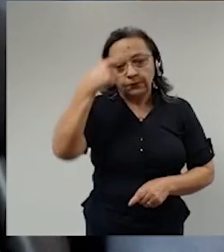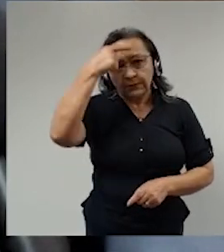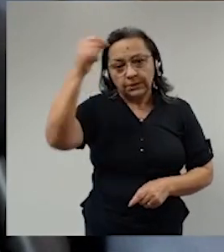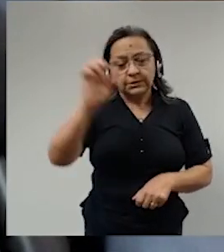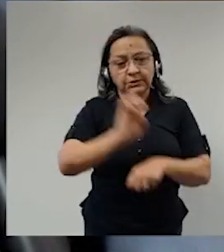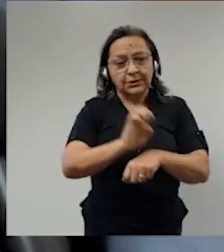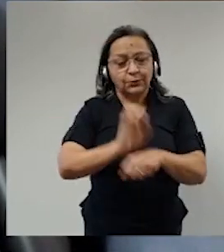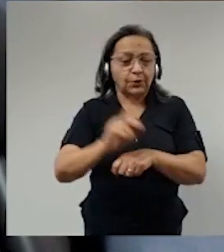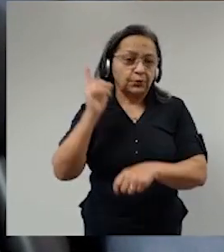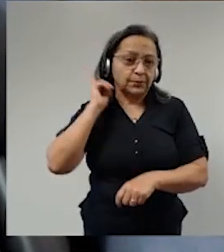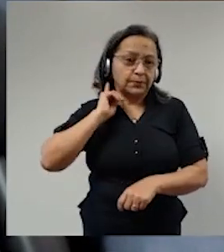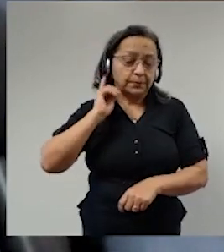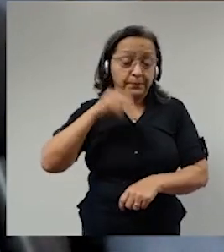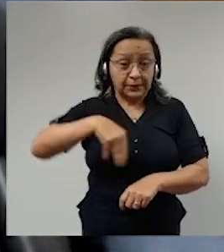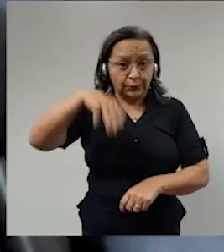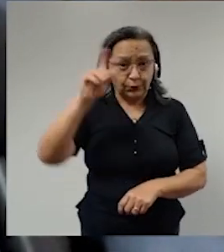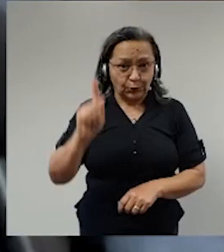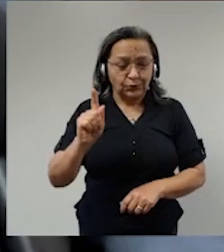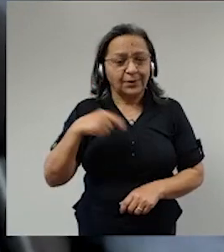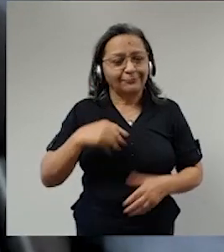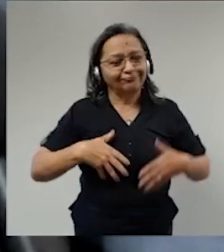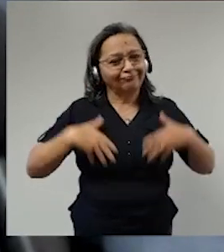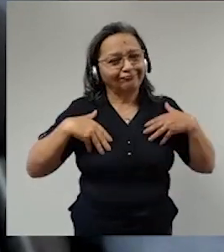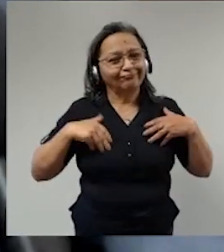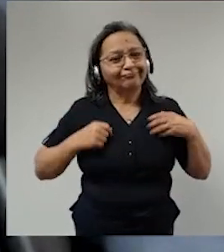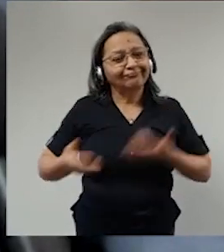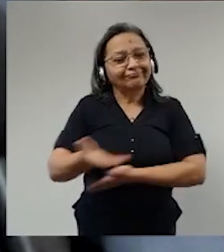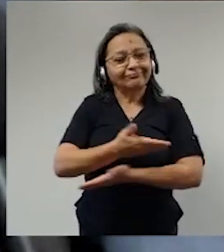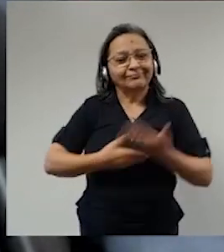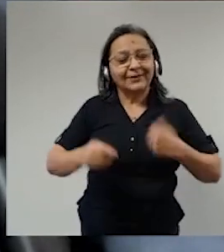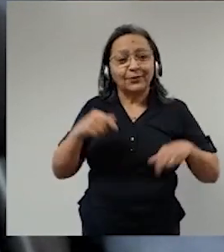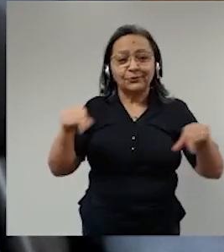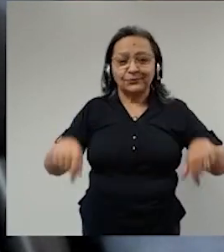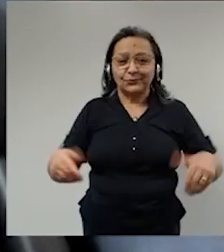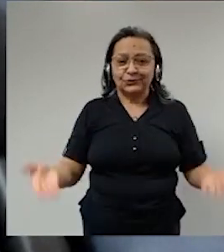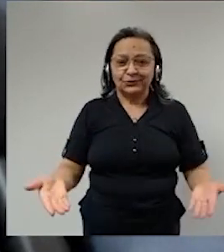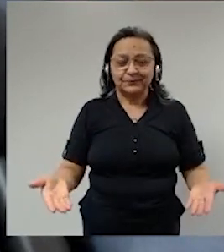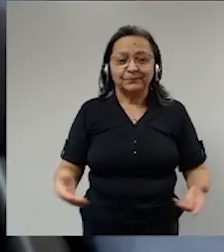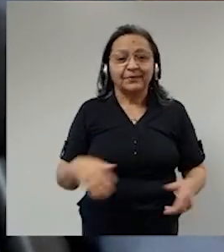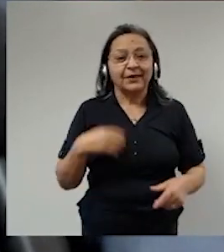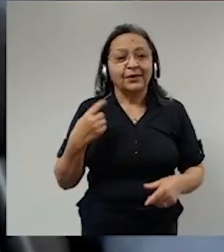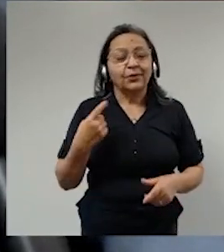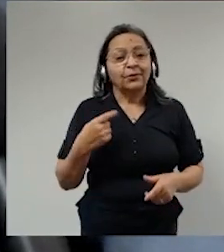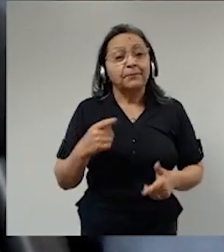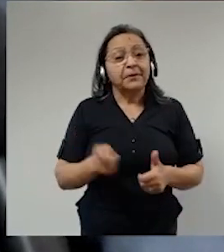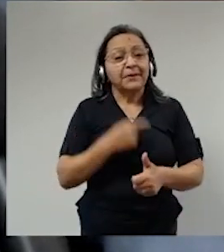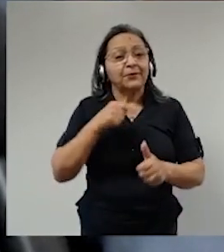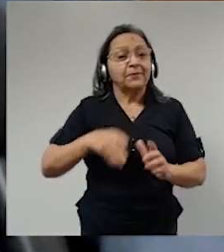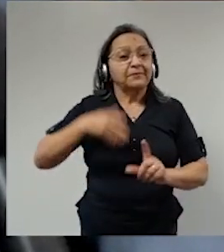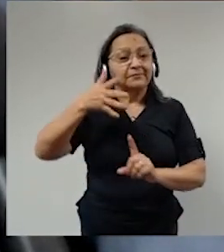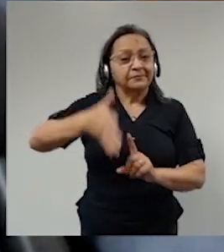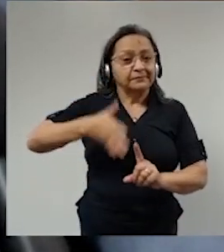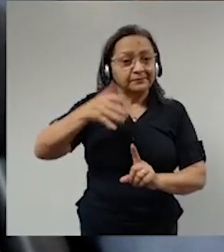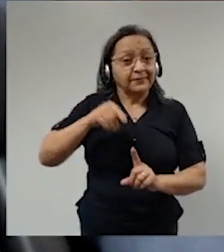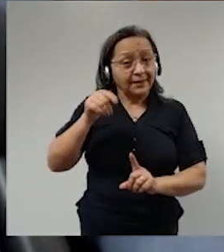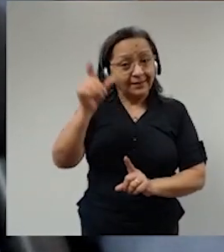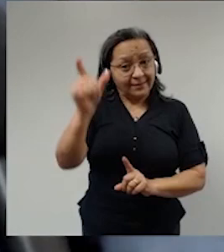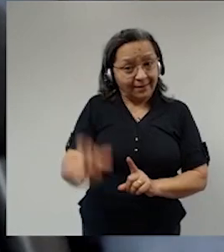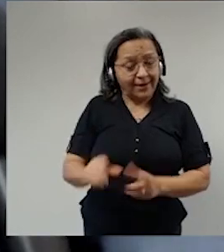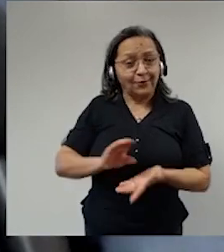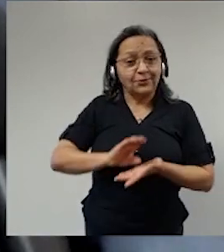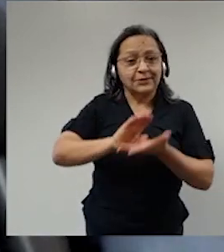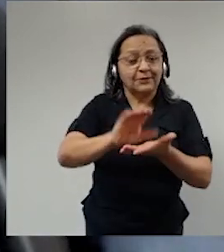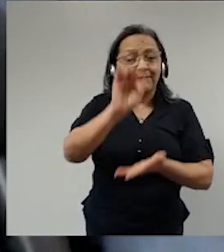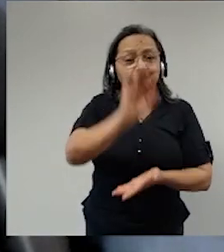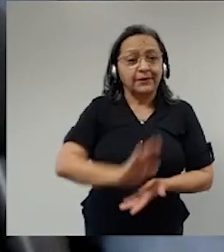Estadual do Mato Grosso do Sul. E será uma honra mediar os trabalhos dessa tarde. Nosso primeiro palestrante, ele é conselheiro federal